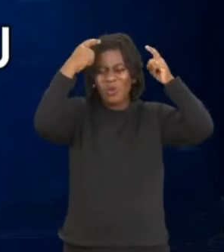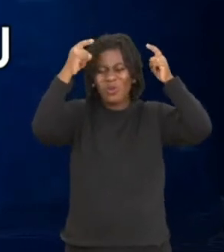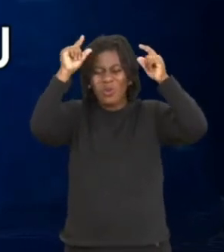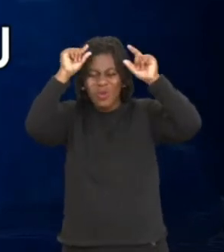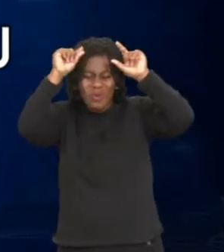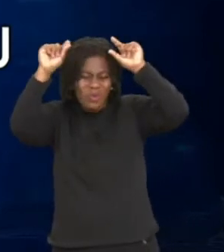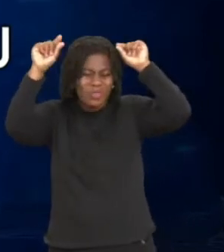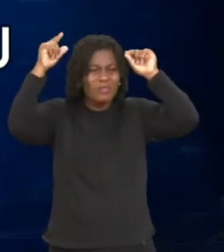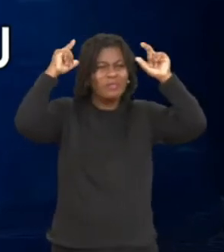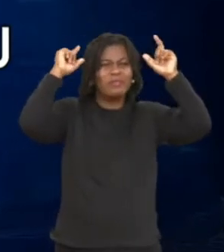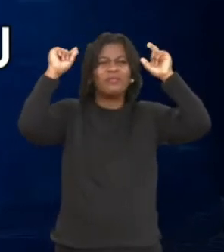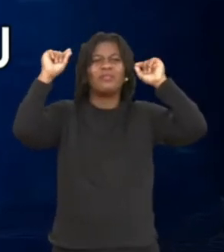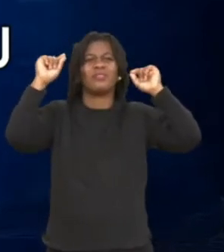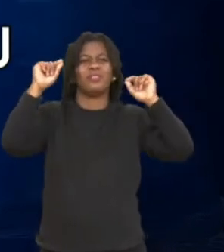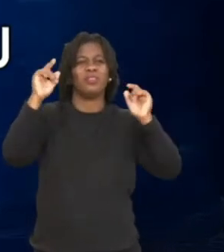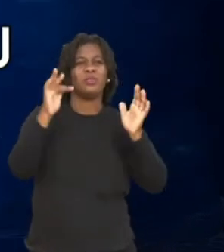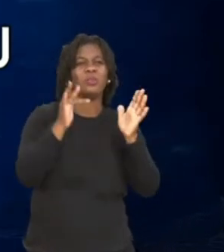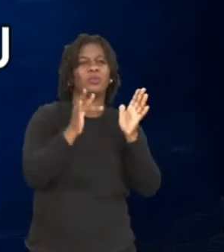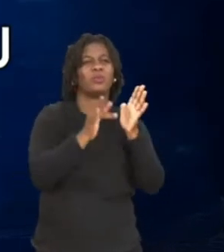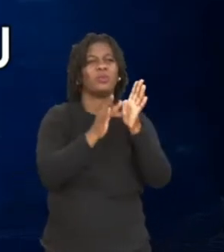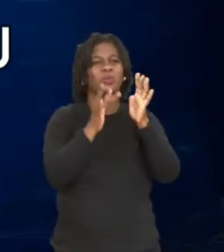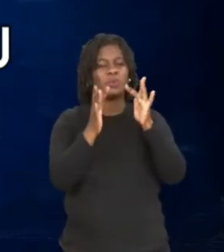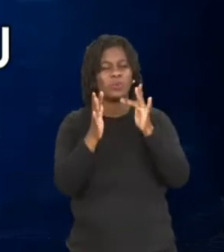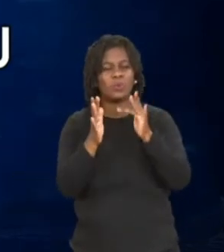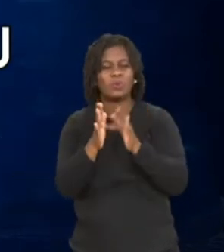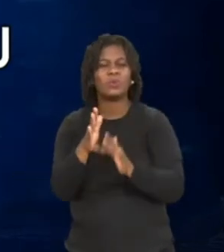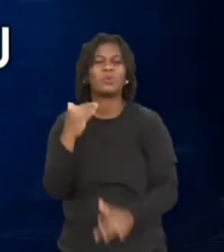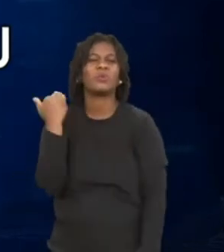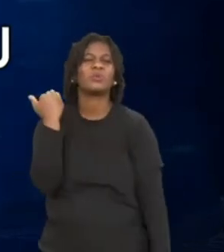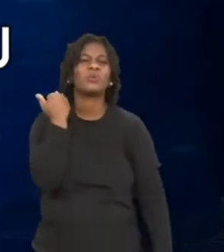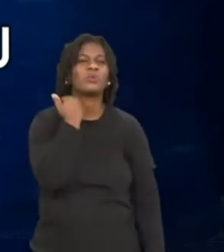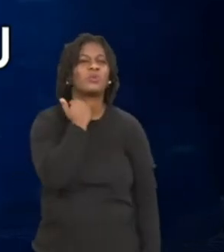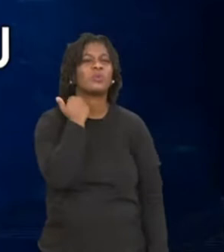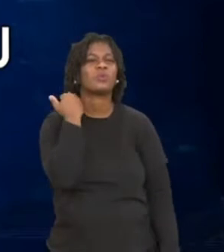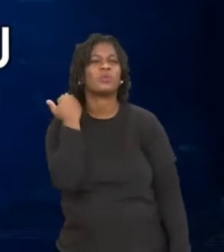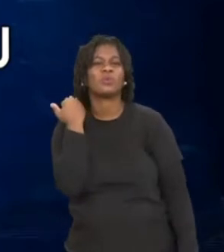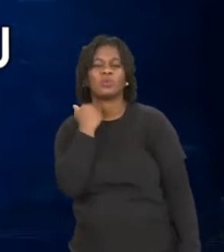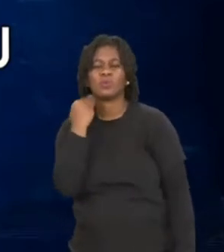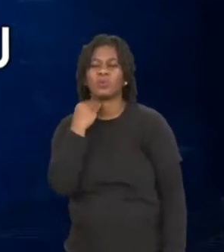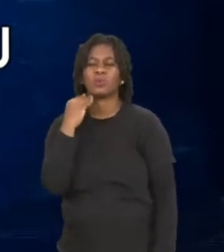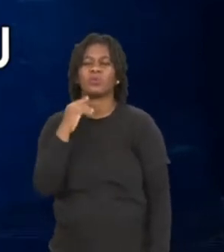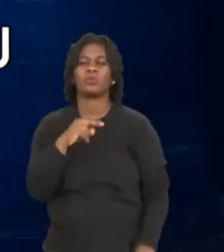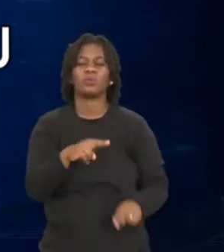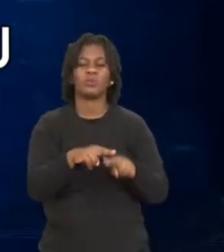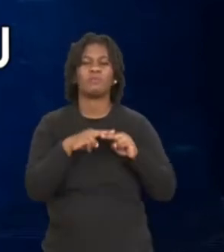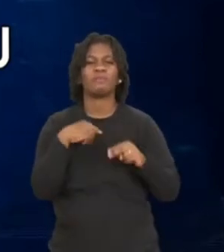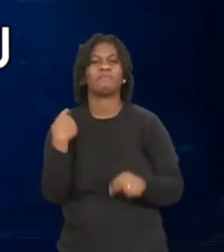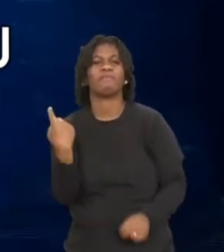Gênesis 28, 15. Que Jesus por nós